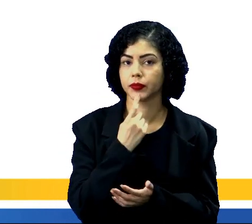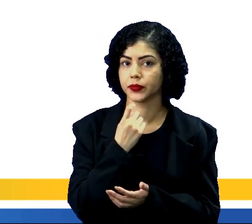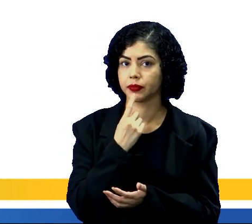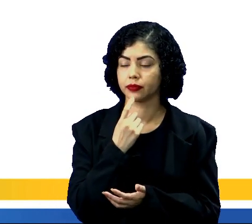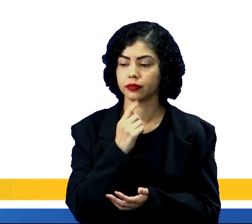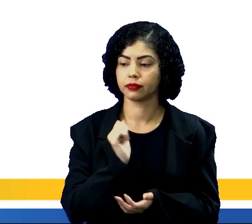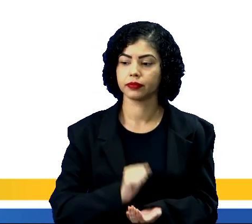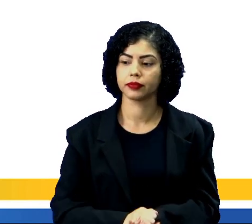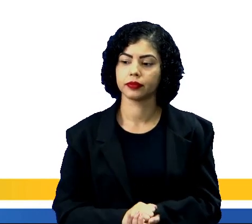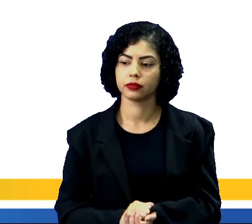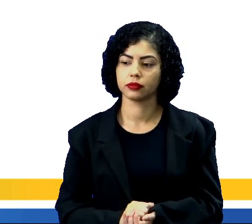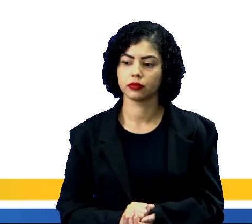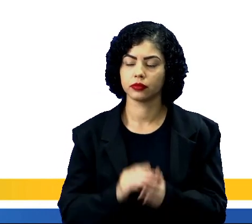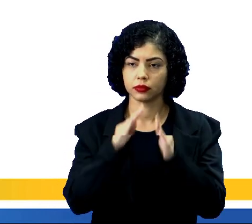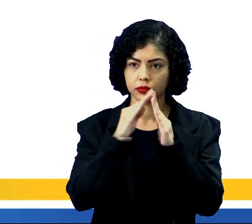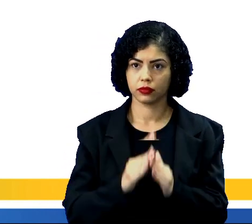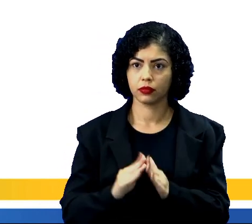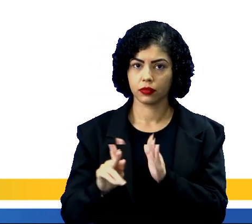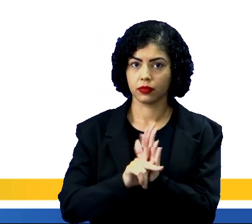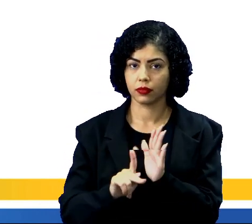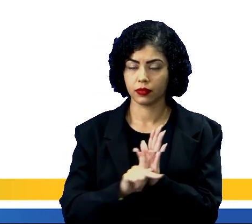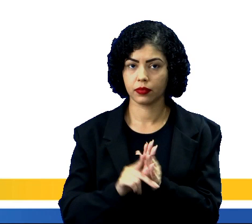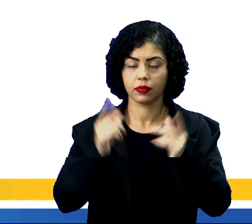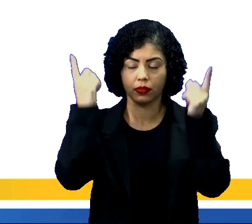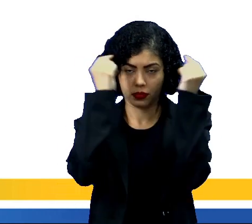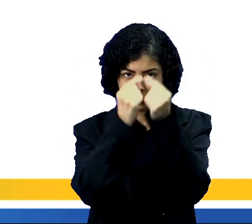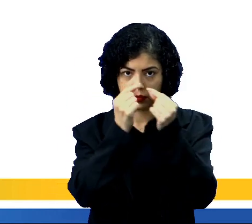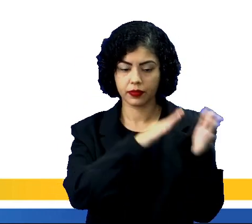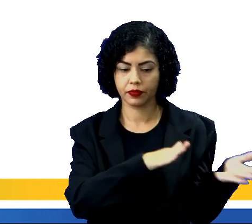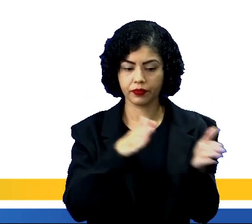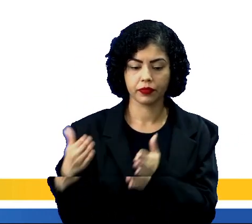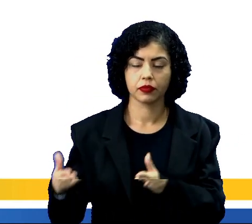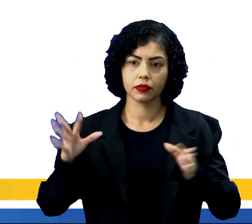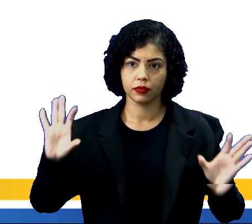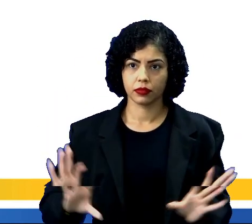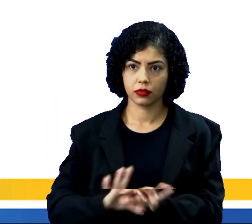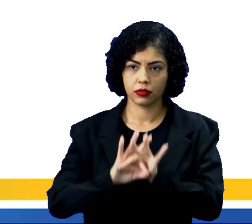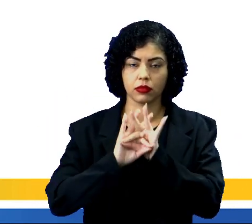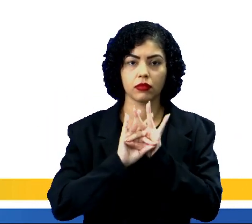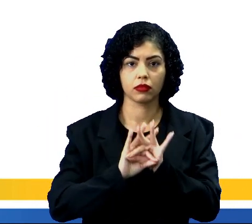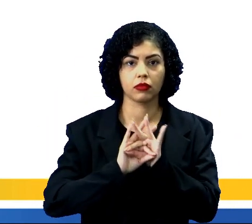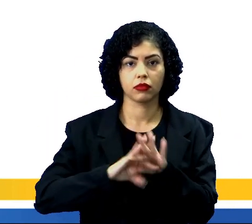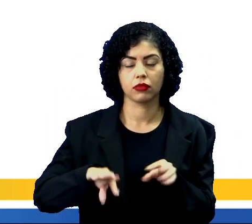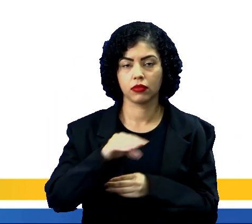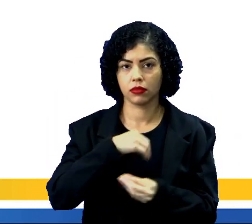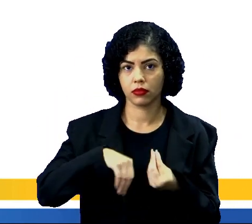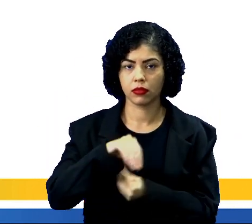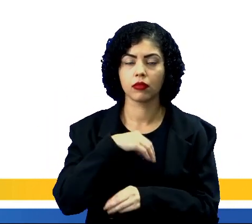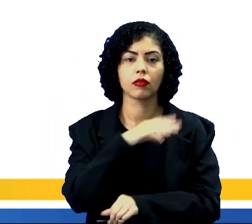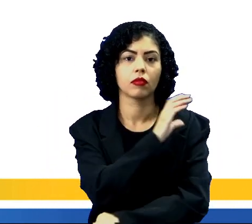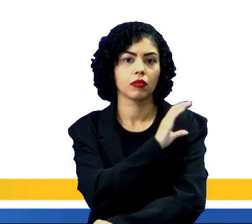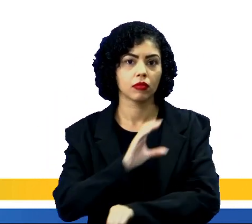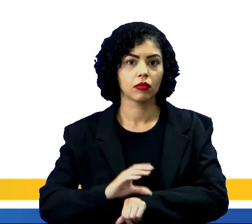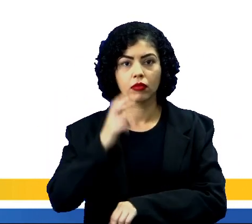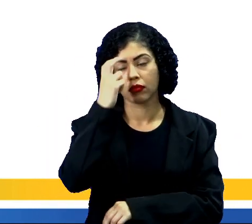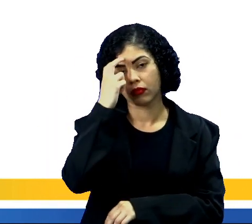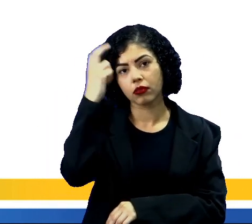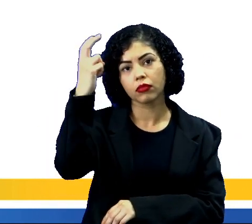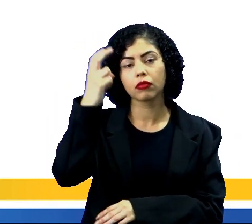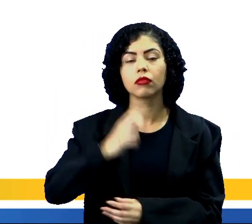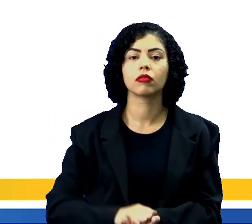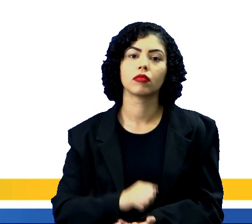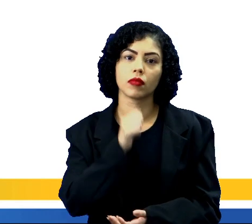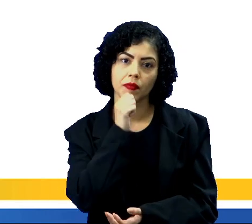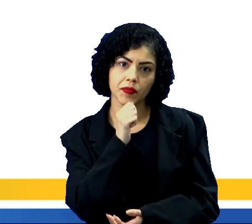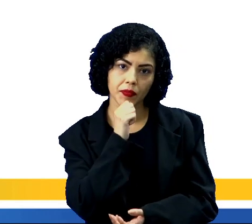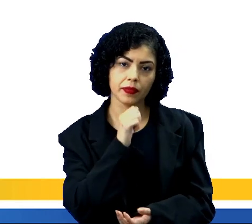vermelho a área que era habitada pelos gregos. Então, a partir da fusão, da mistura da cultura desses três